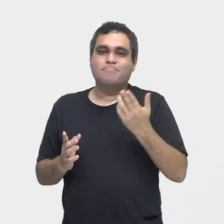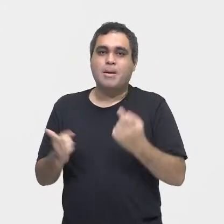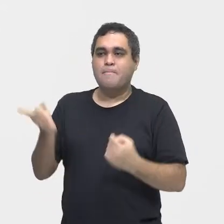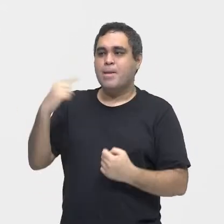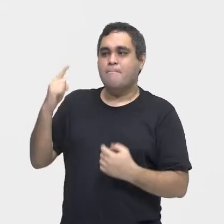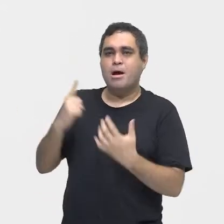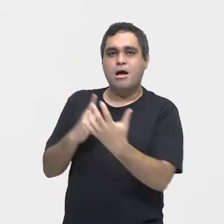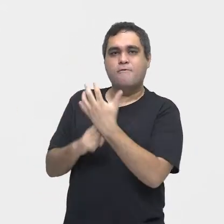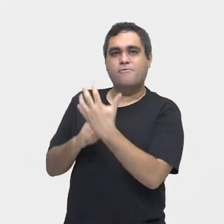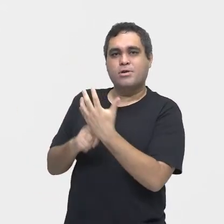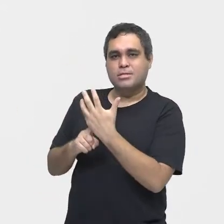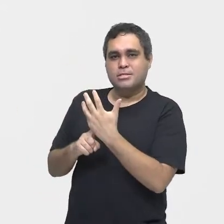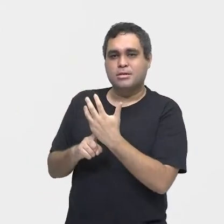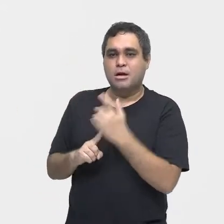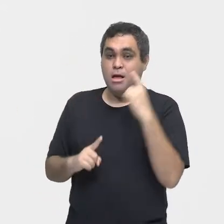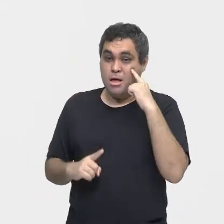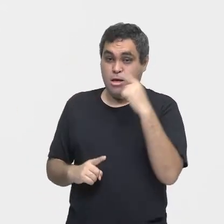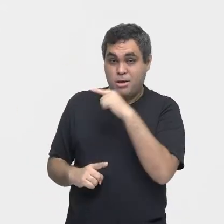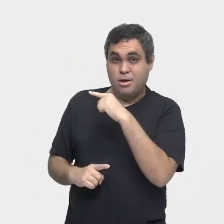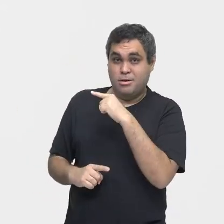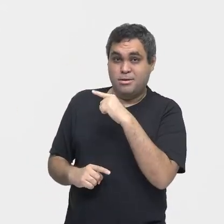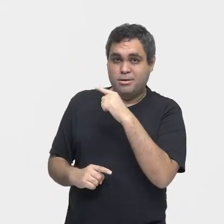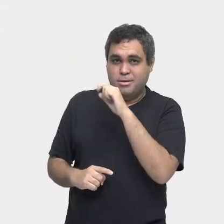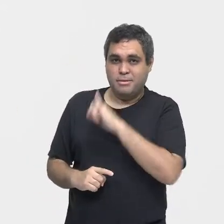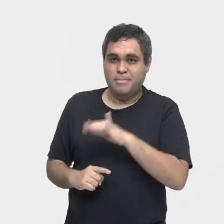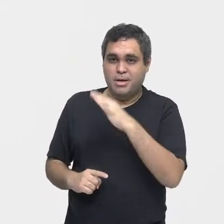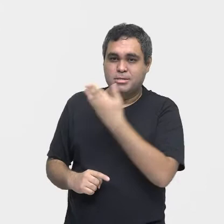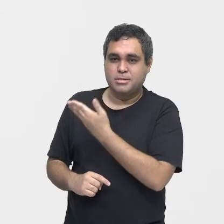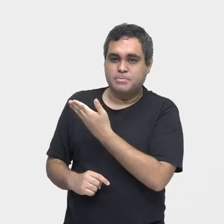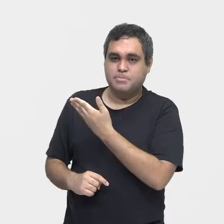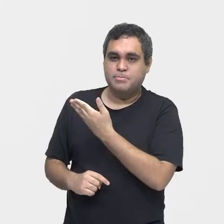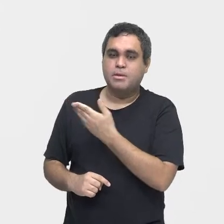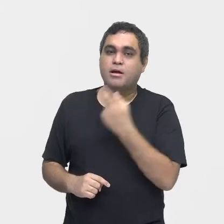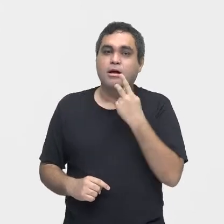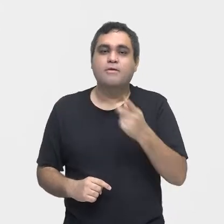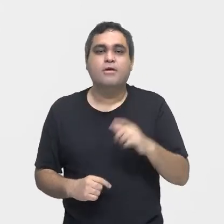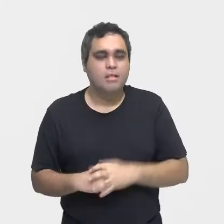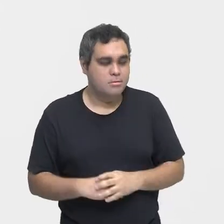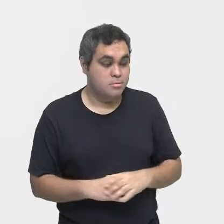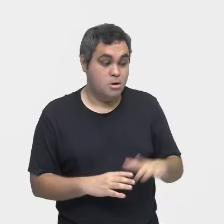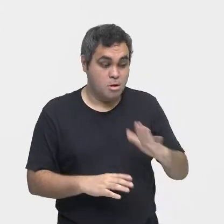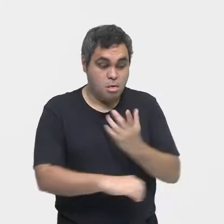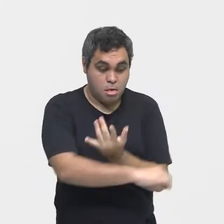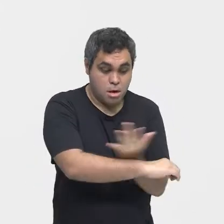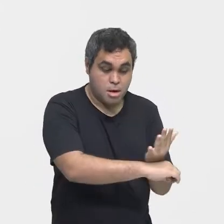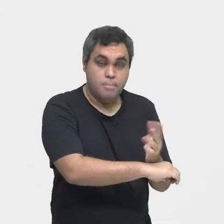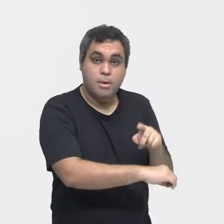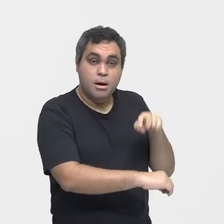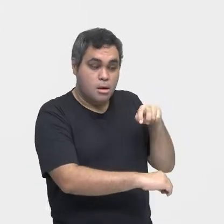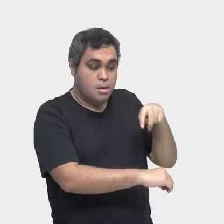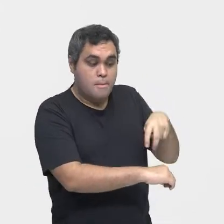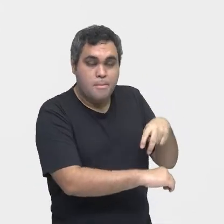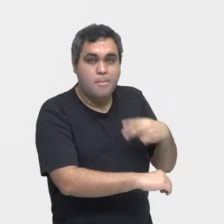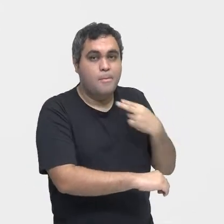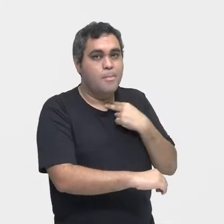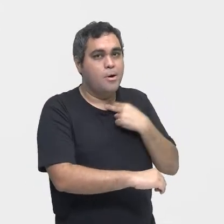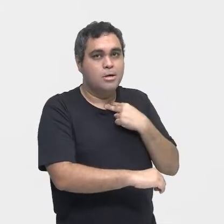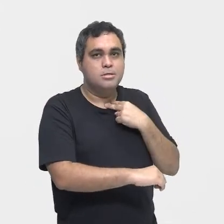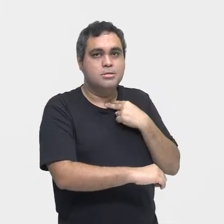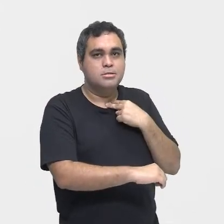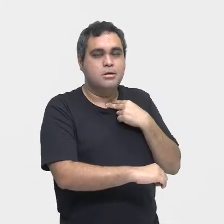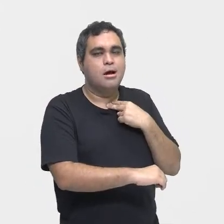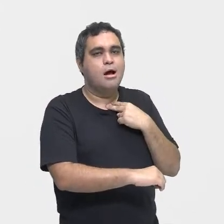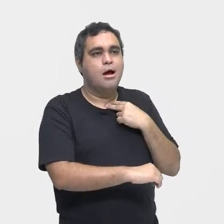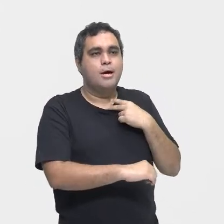os quadrinhos aí, né? Ela vai lá, olha, não pise na grama. Aí vai, volta. Aí, poxa, eu sinto a vontade de pisar nessa